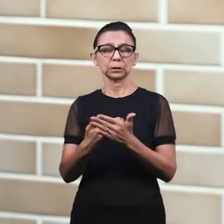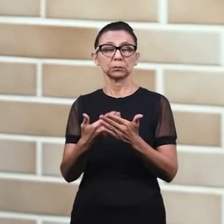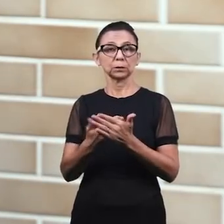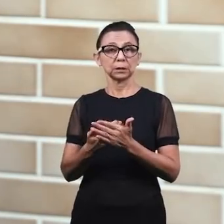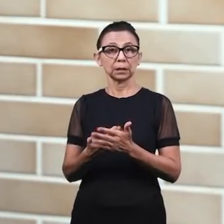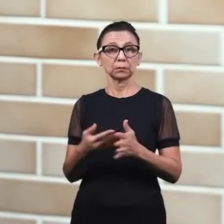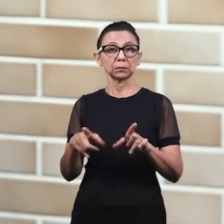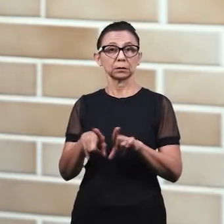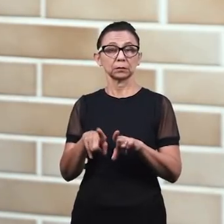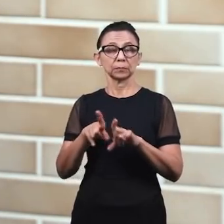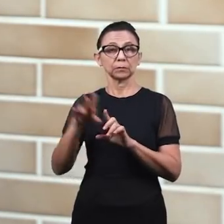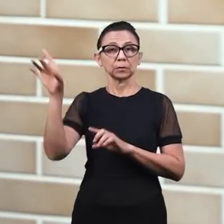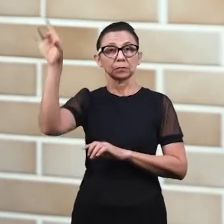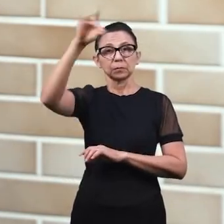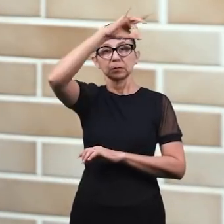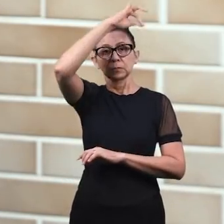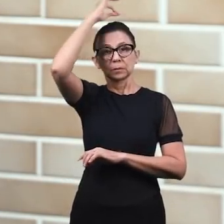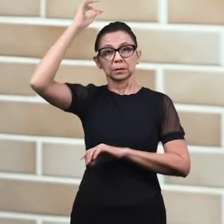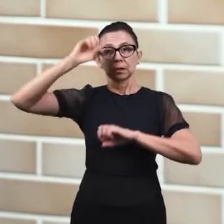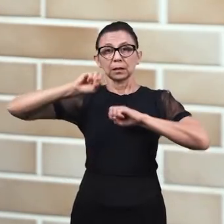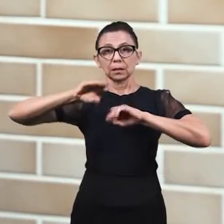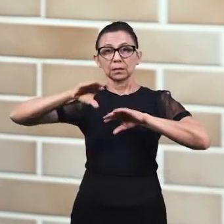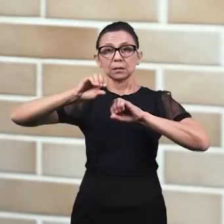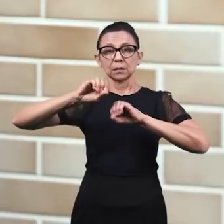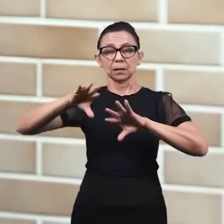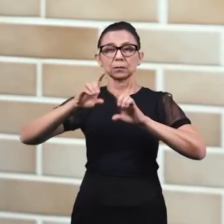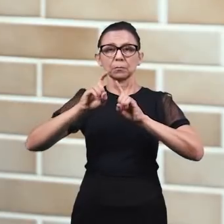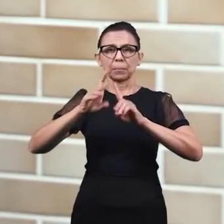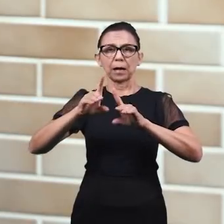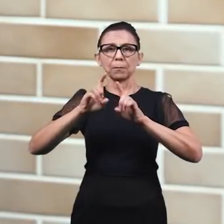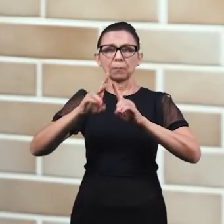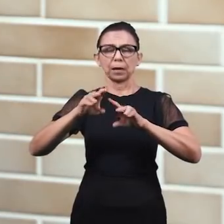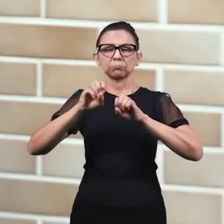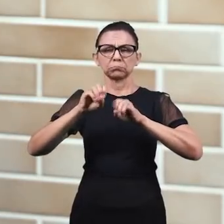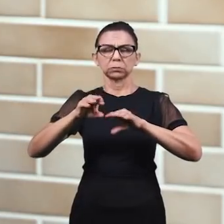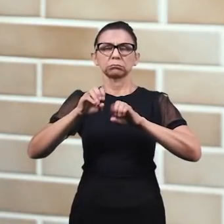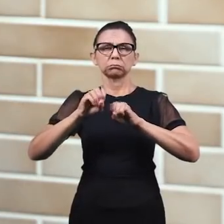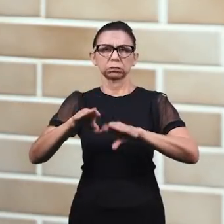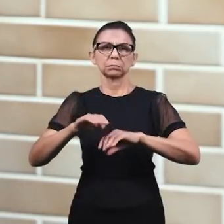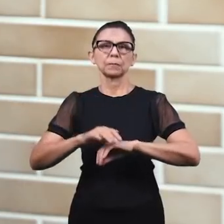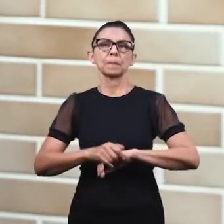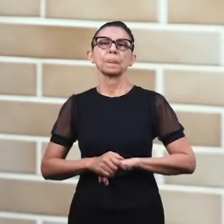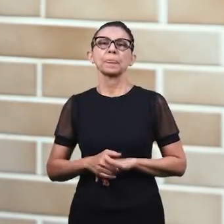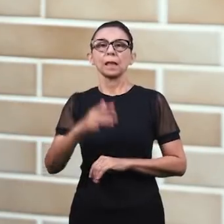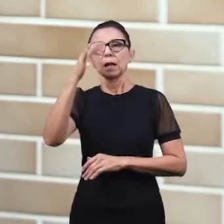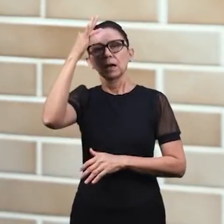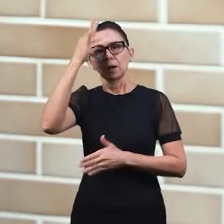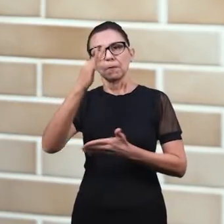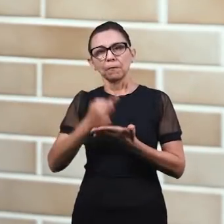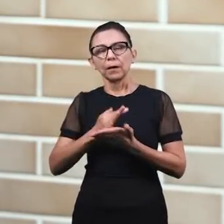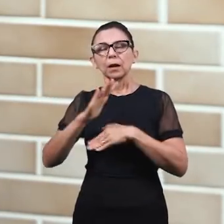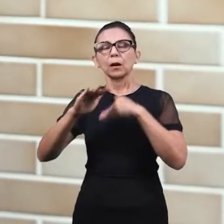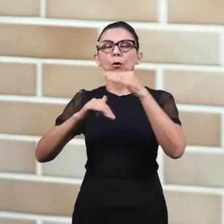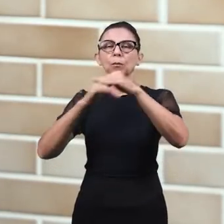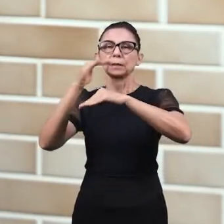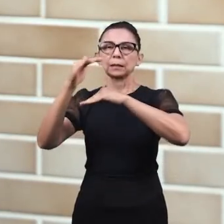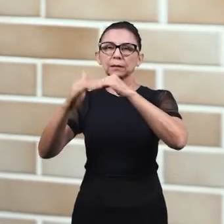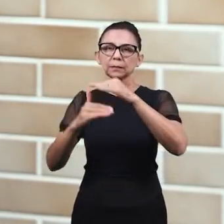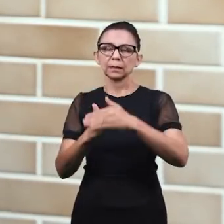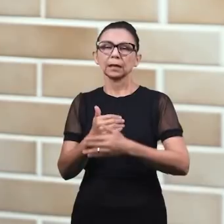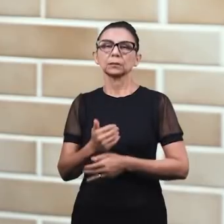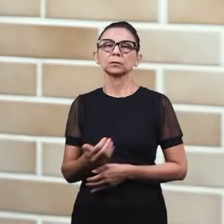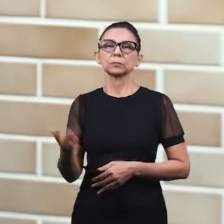tem ensinado a doutrina aos irmãos, e isso tem fortalecido a fé e tem renovado